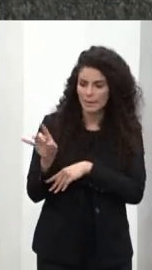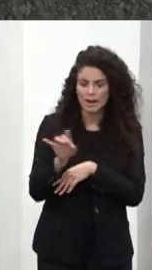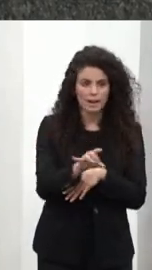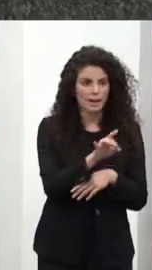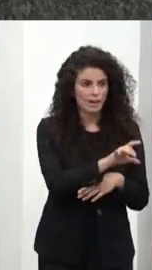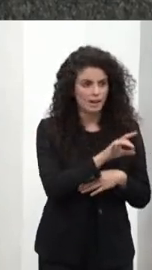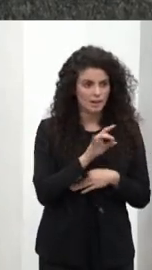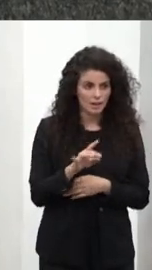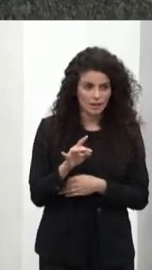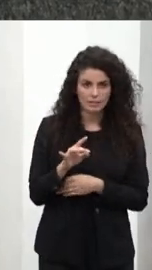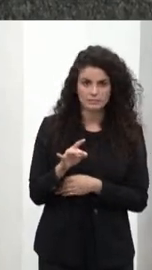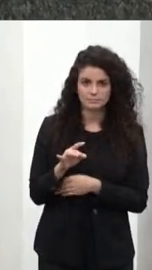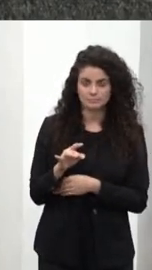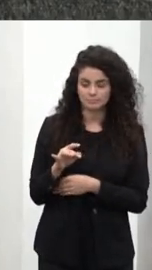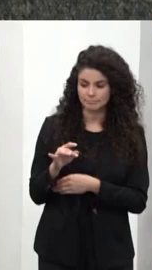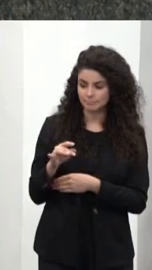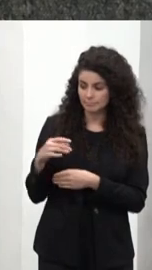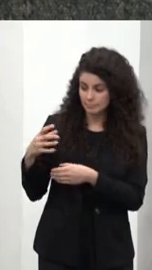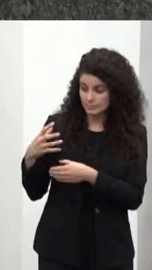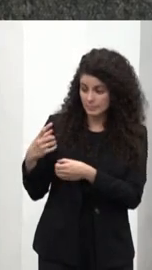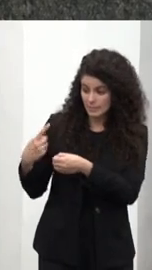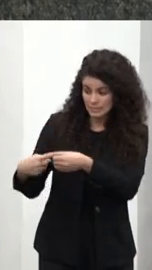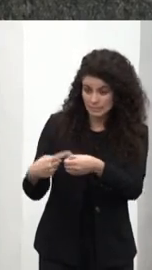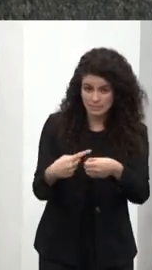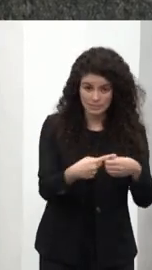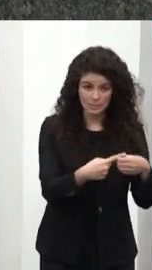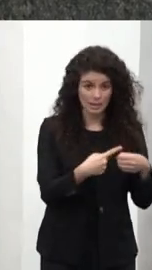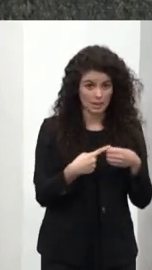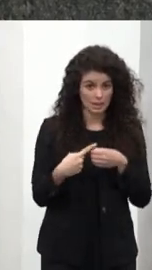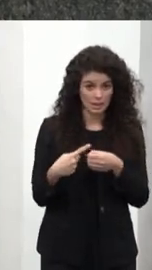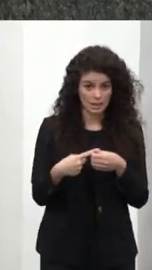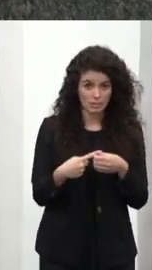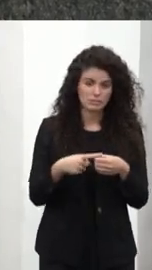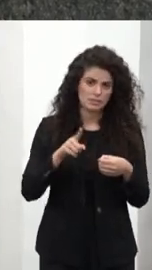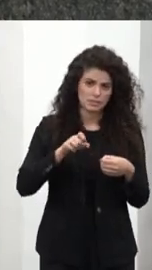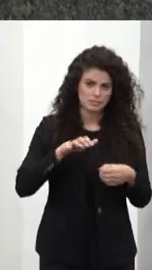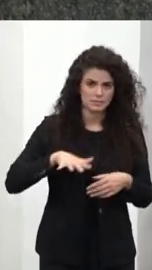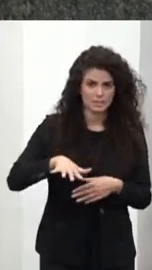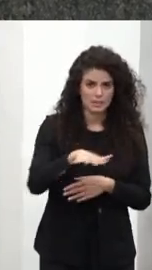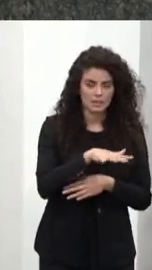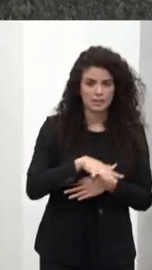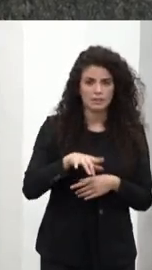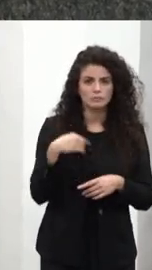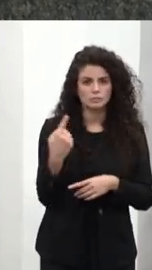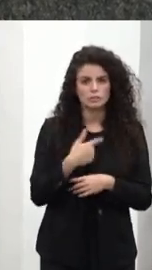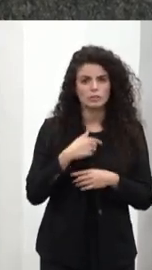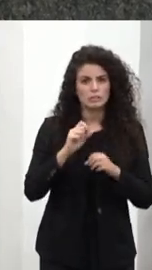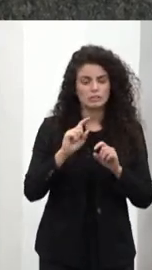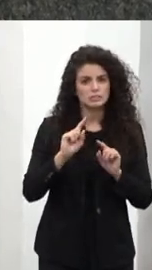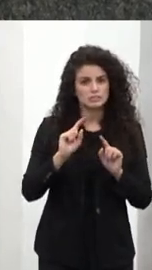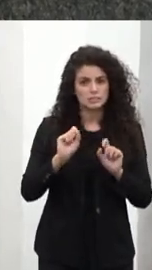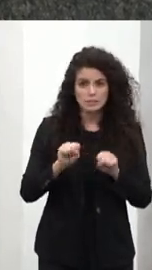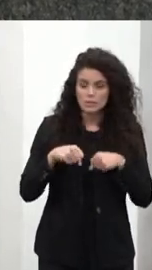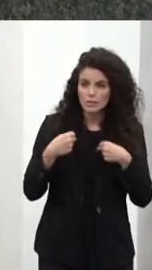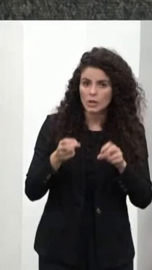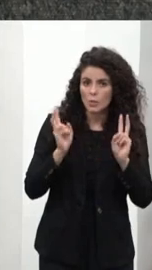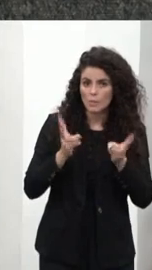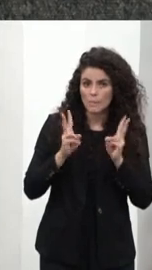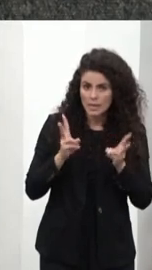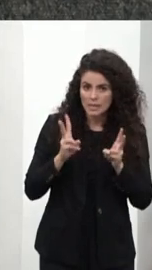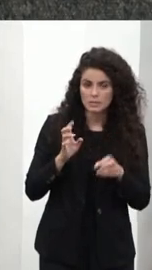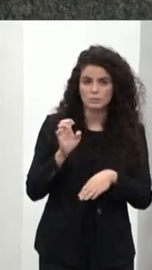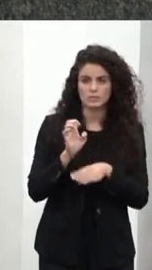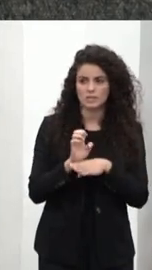uma solução jurídica que a lei fala que é para municípios genérico a gente tá defendendo que seja municípios do mesmo estado